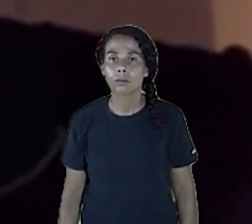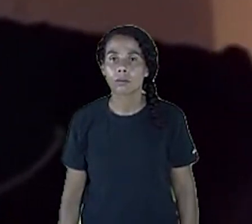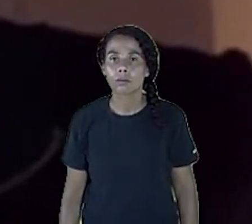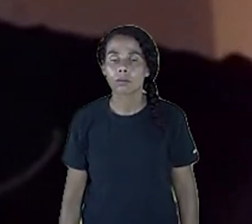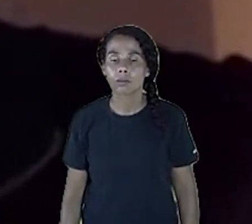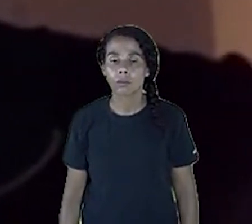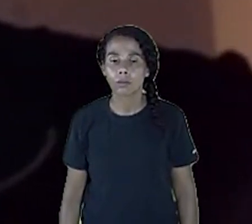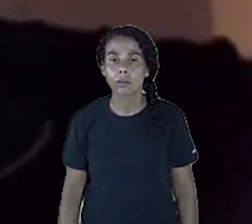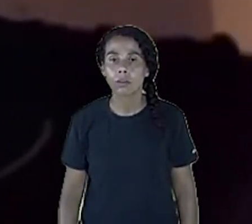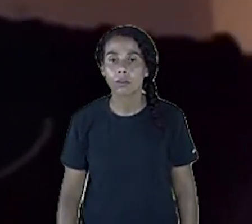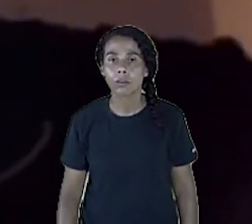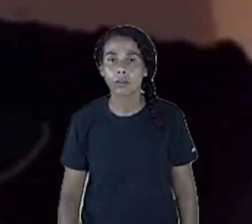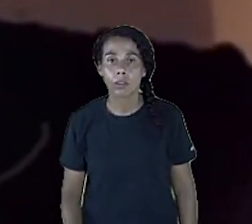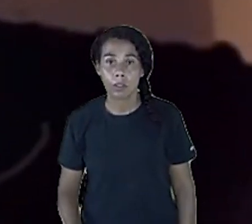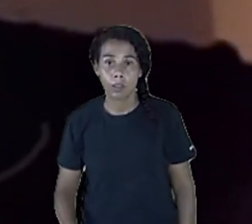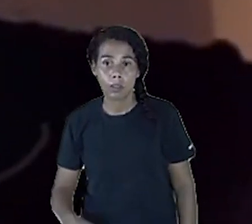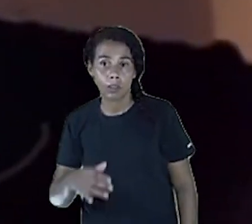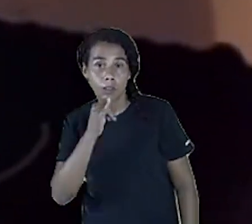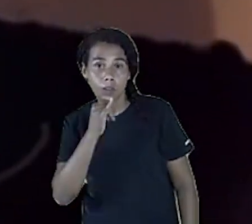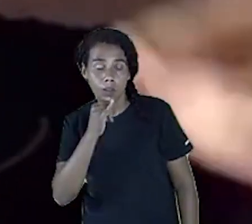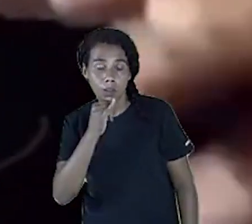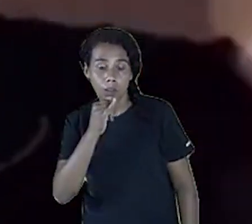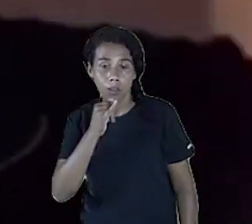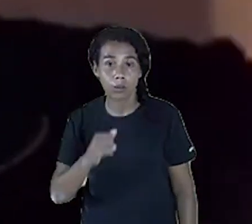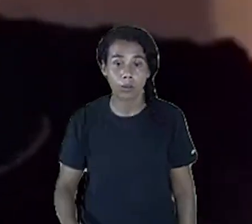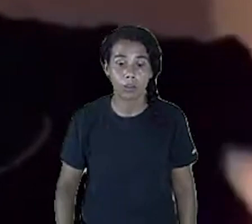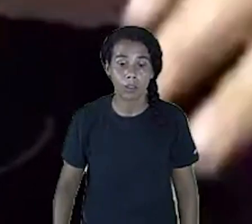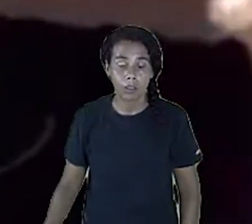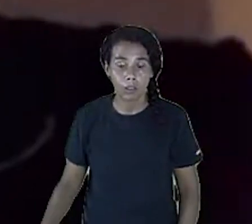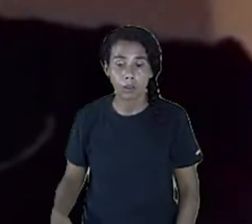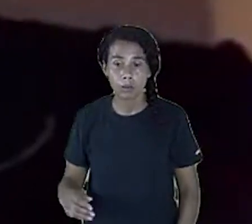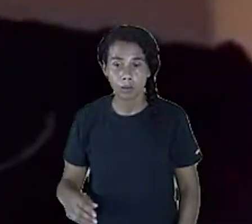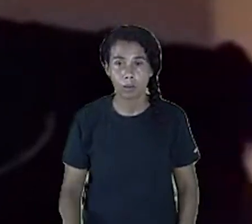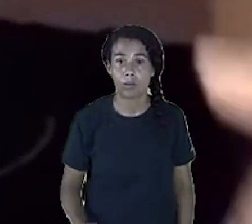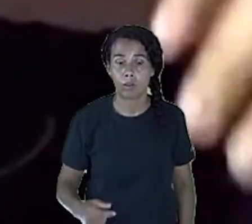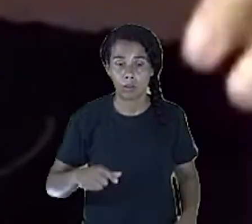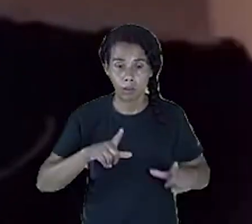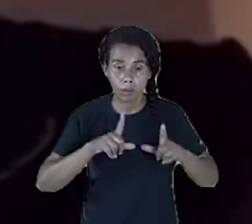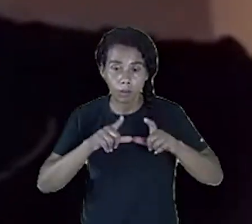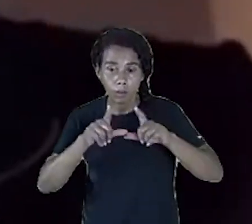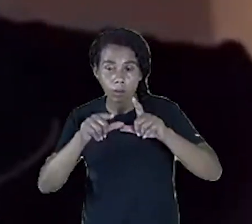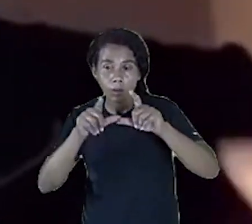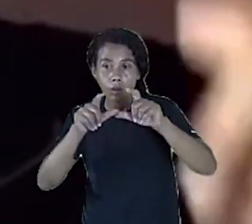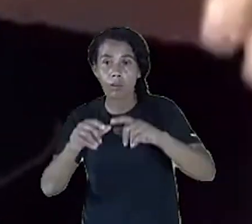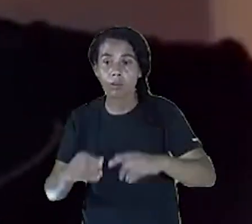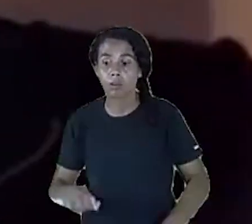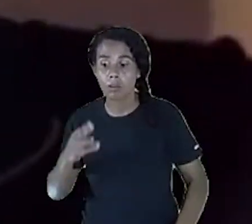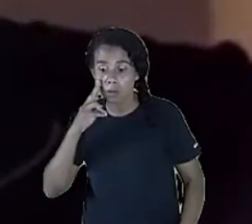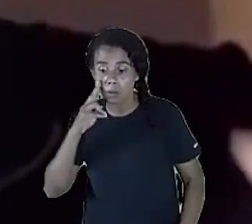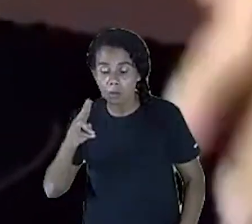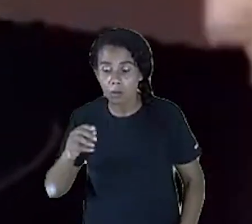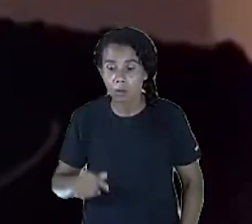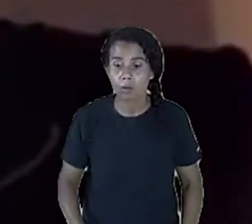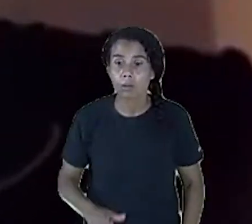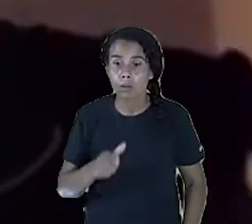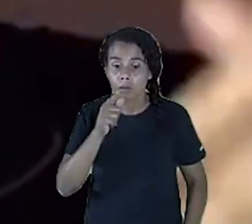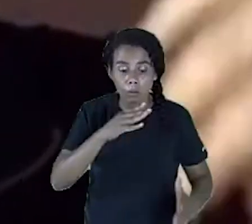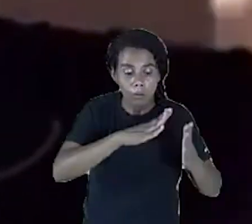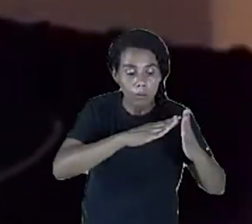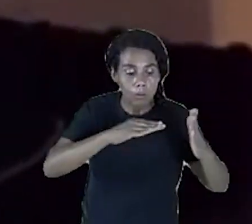de Itapajipe, onde o trem chegava, enfim, e por aí vai, e aí mais adiante, vai